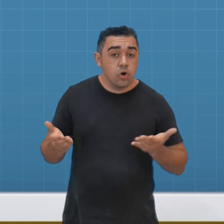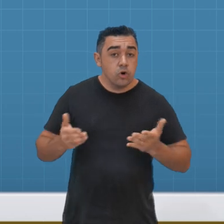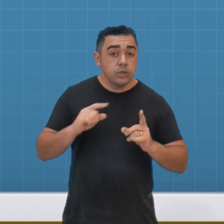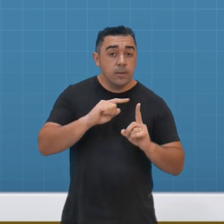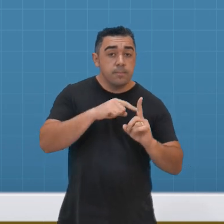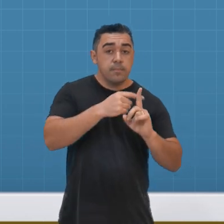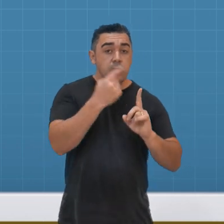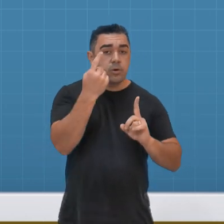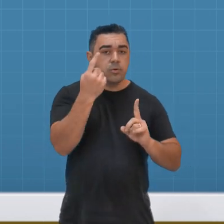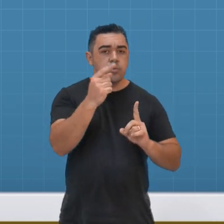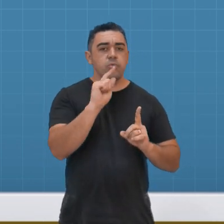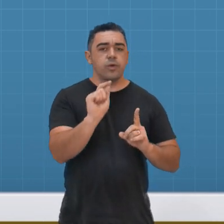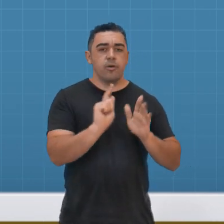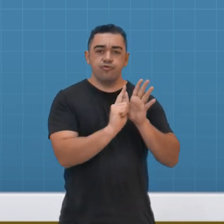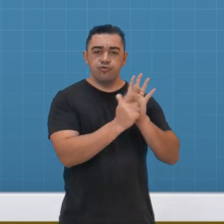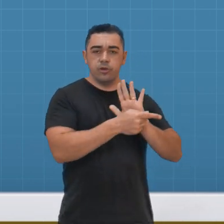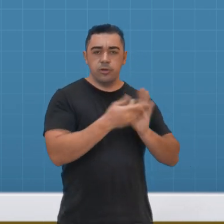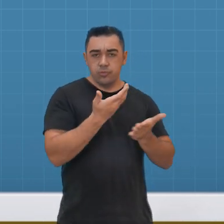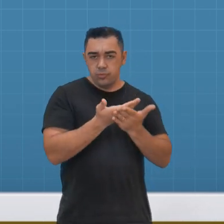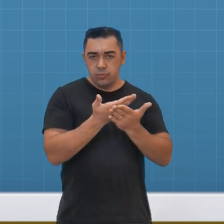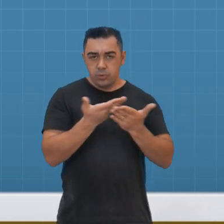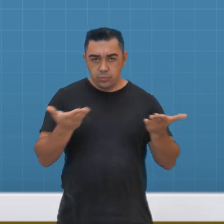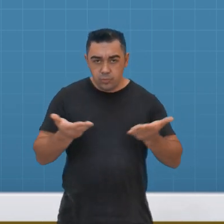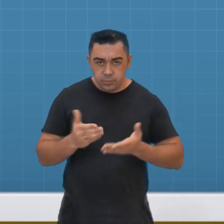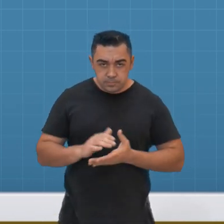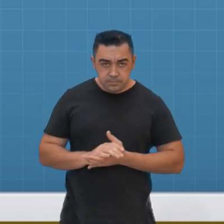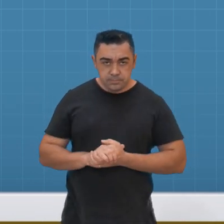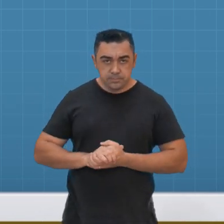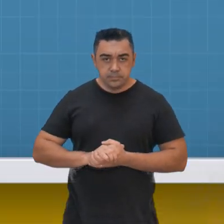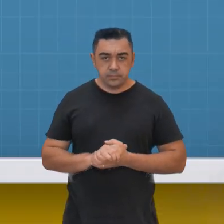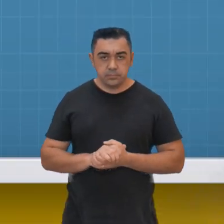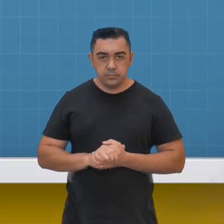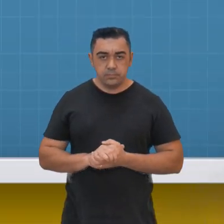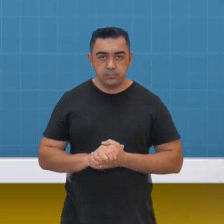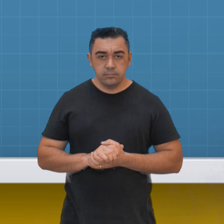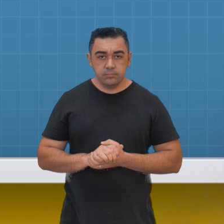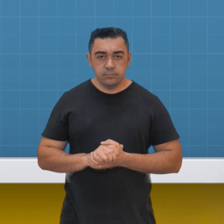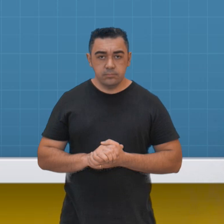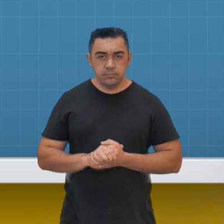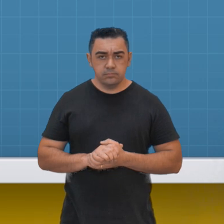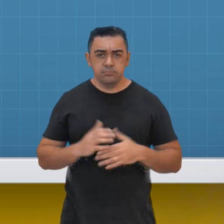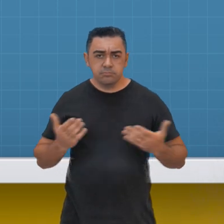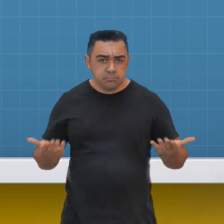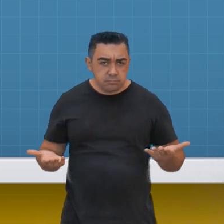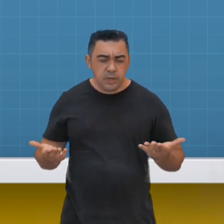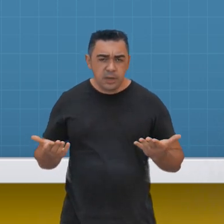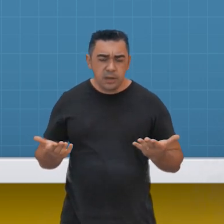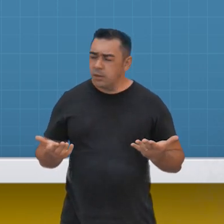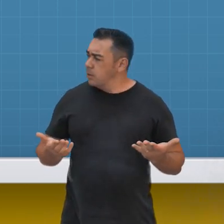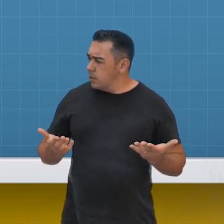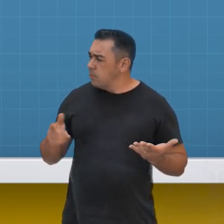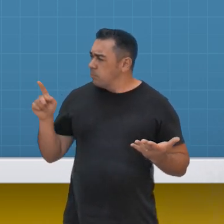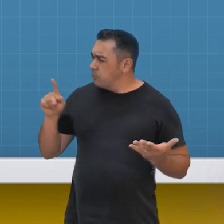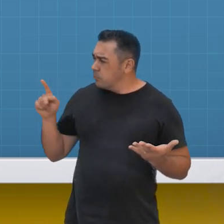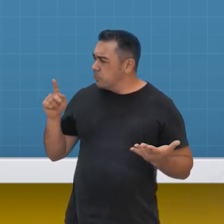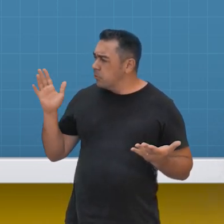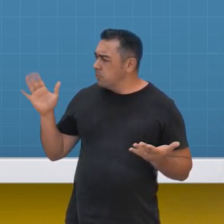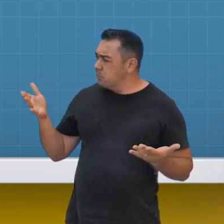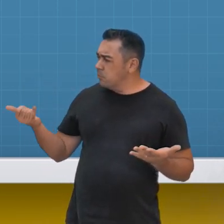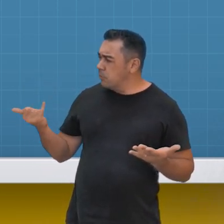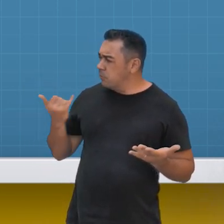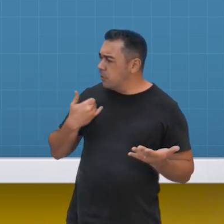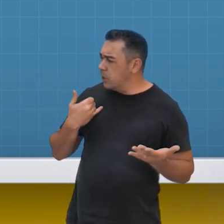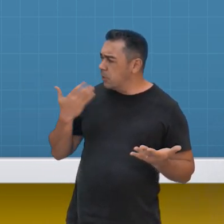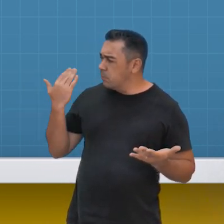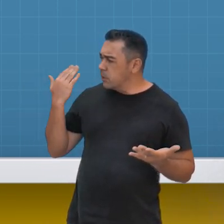só mais um gênero que nós estamos estudando, tá? Bom, profe, eu já ouvi falar